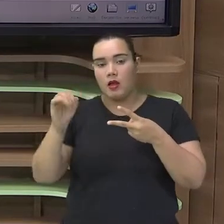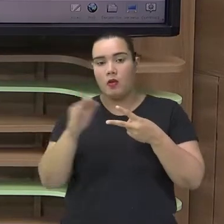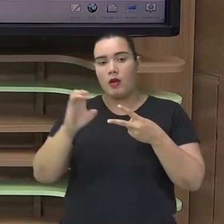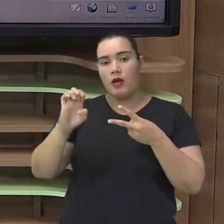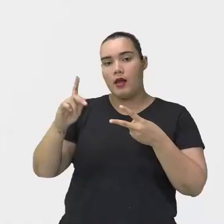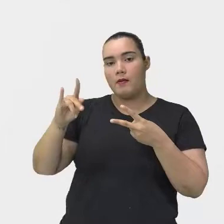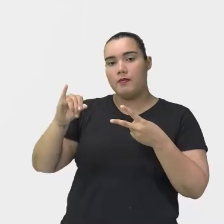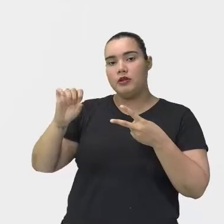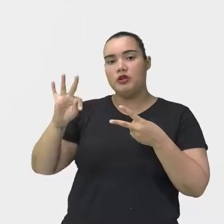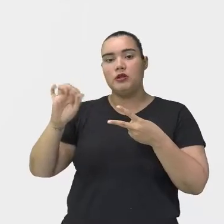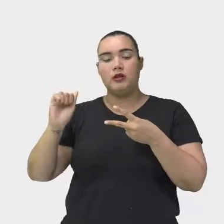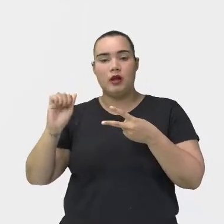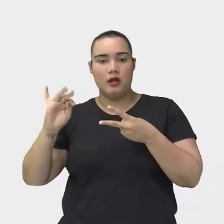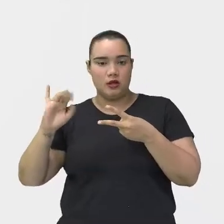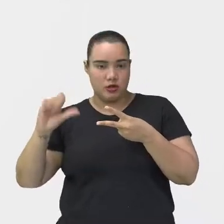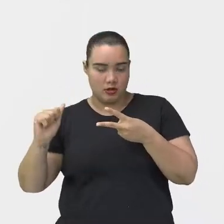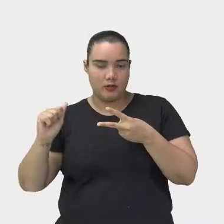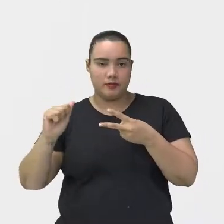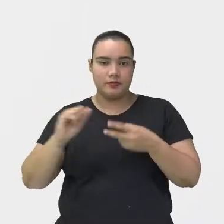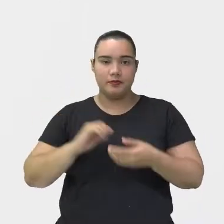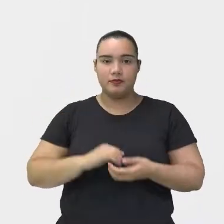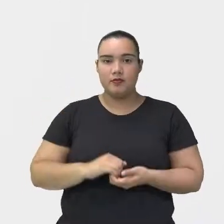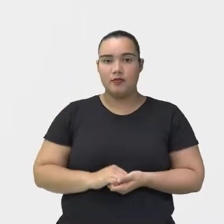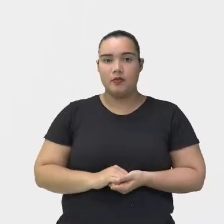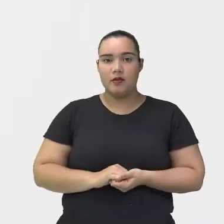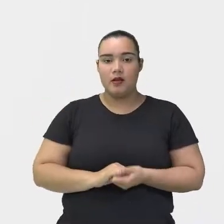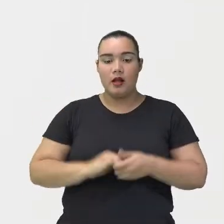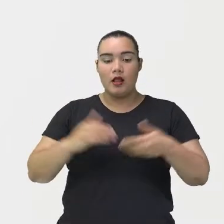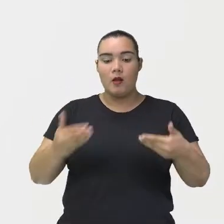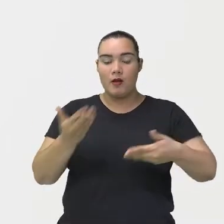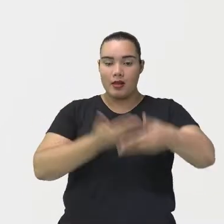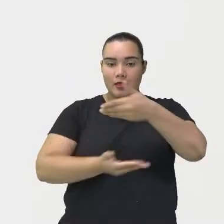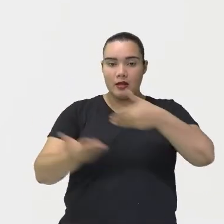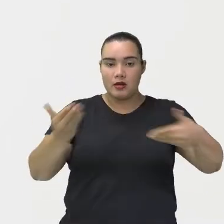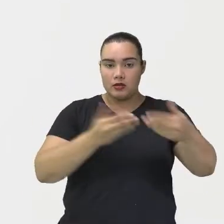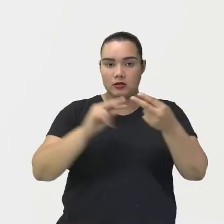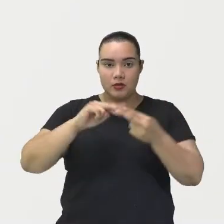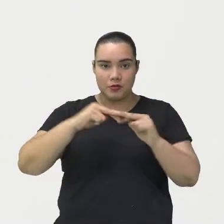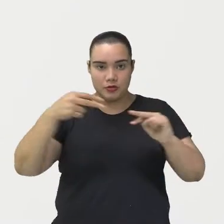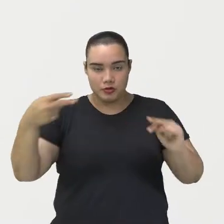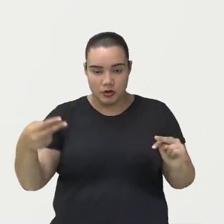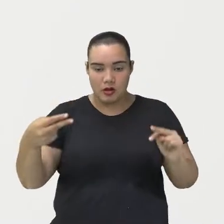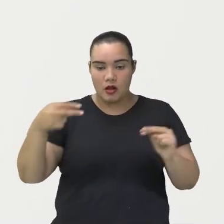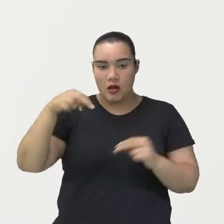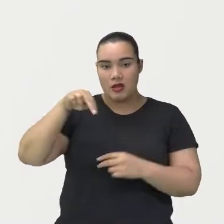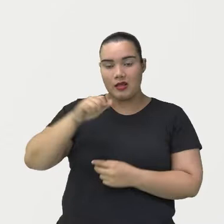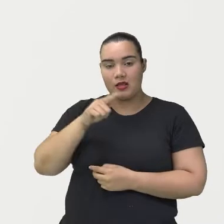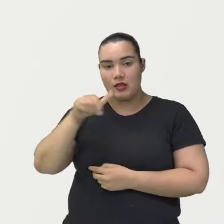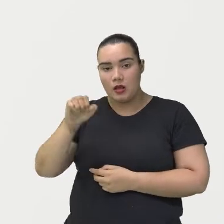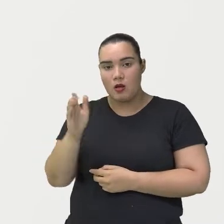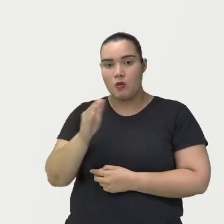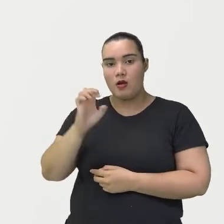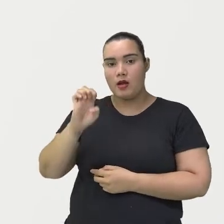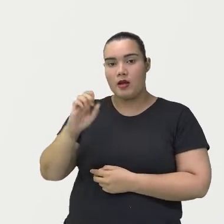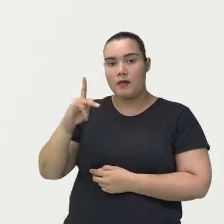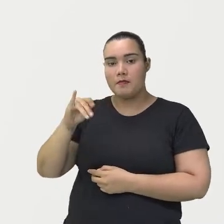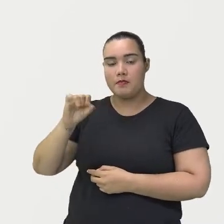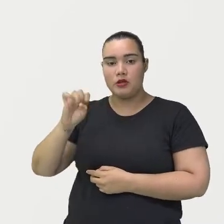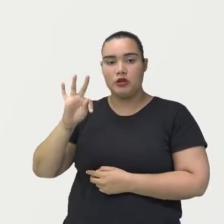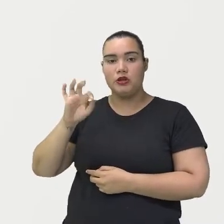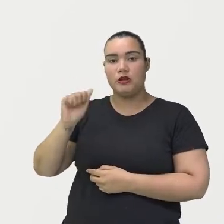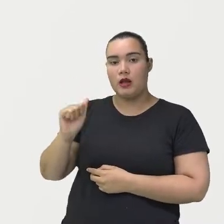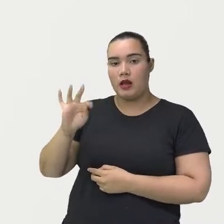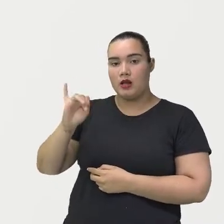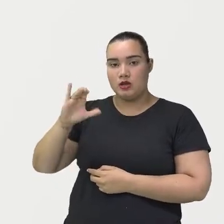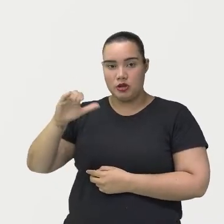na próxima cartela. A interação gênica não epistática, ela é condicionada